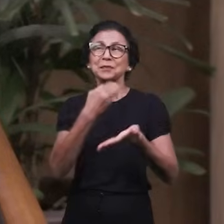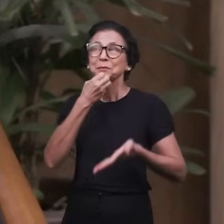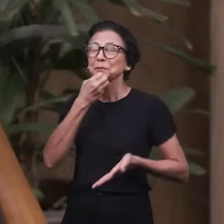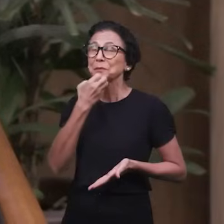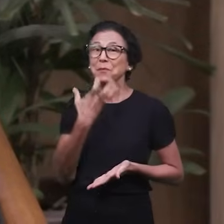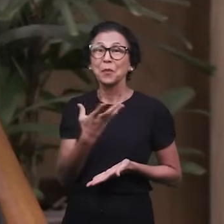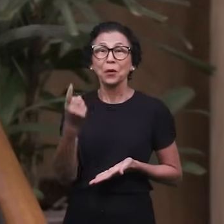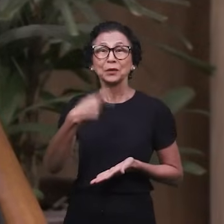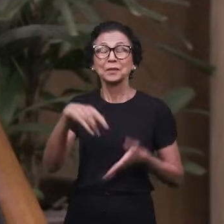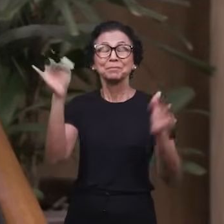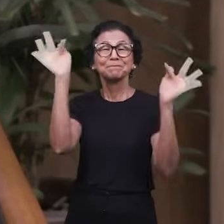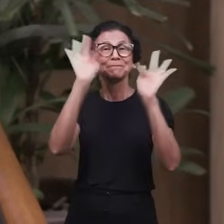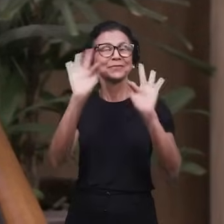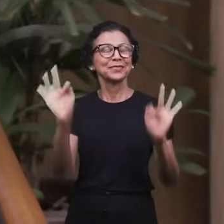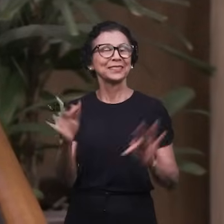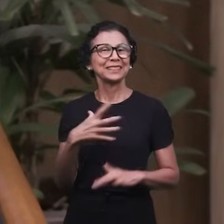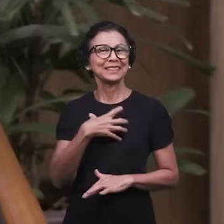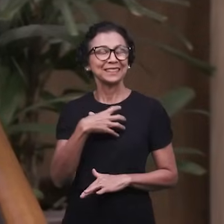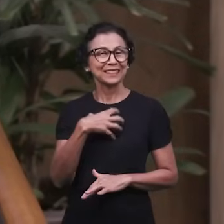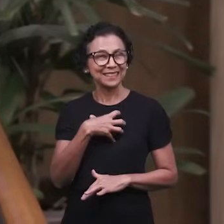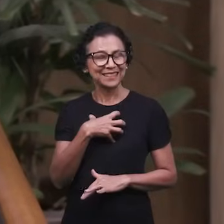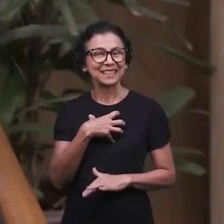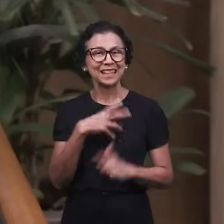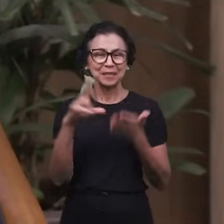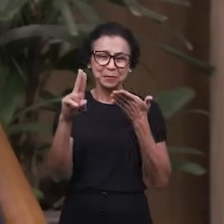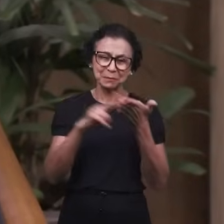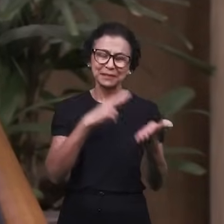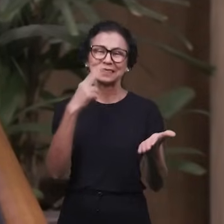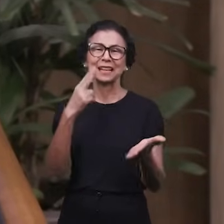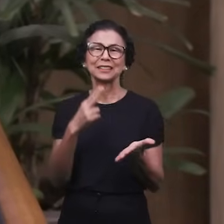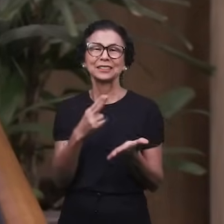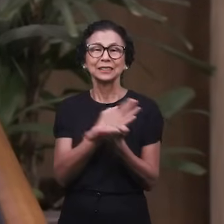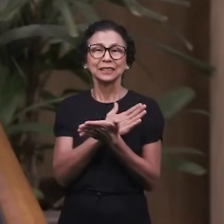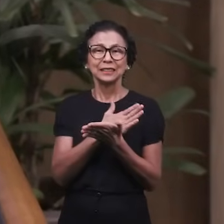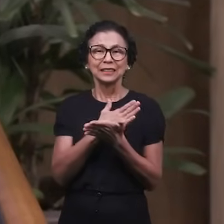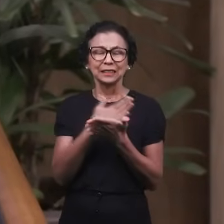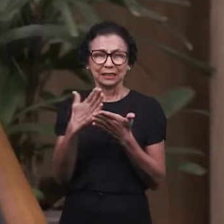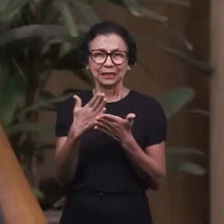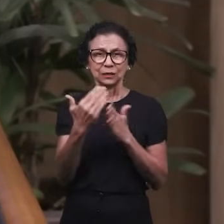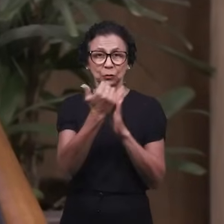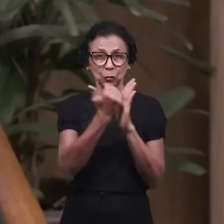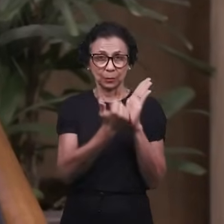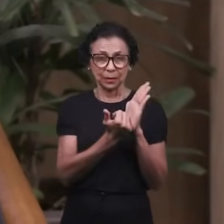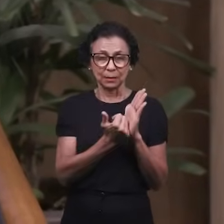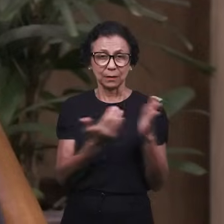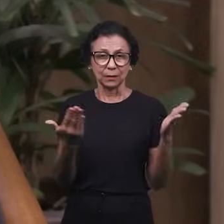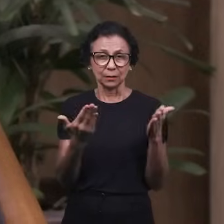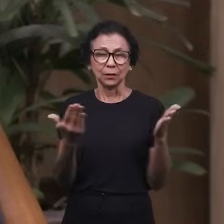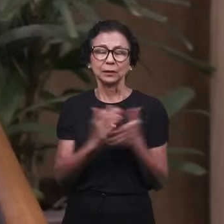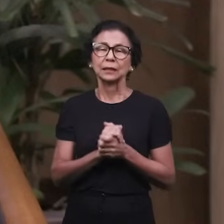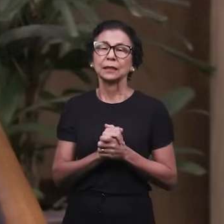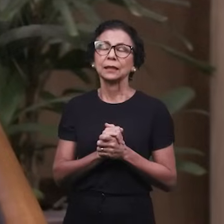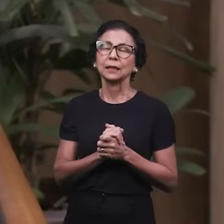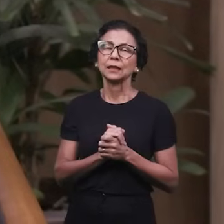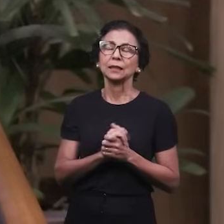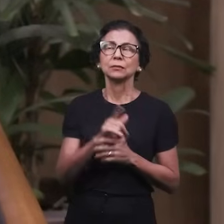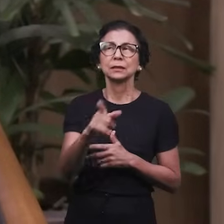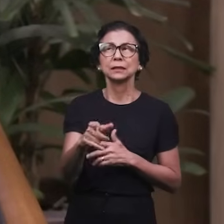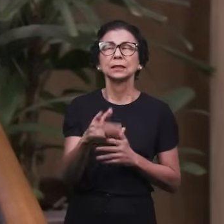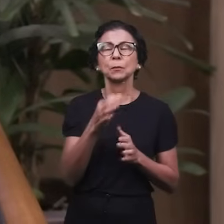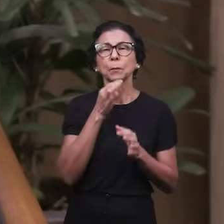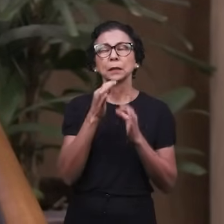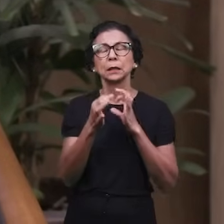boa, a gente fica muito feliz quando recebe as suas mensagens. E aqui no começo do programa, essa interação é para você falar sobre